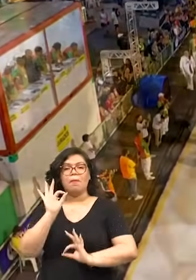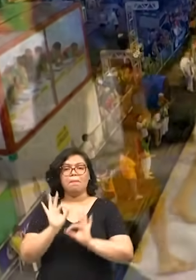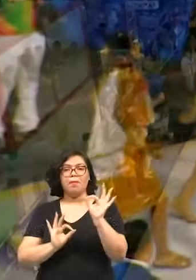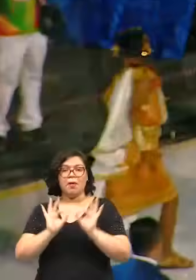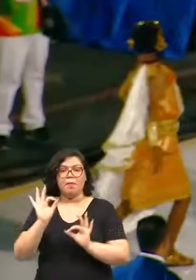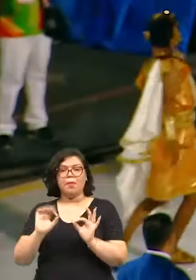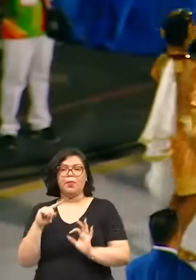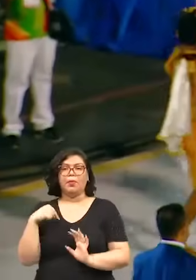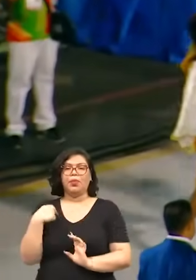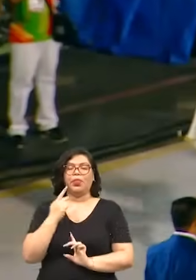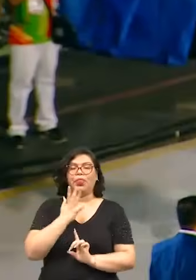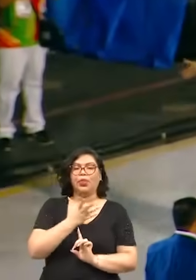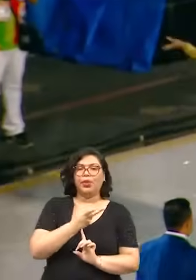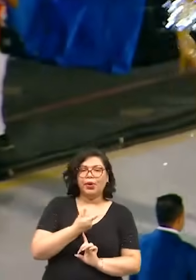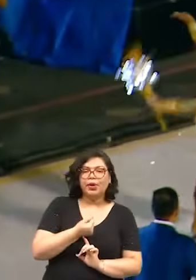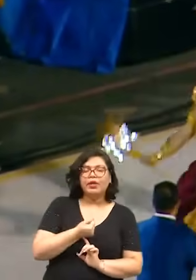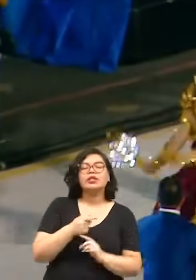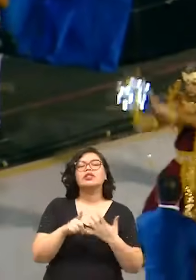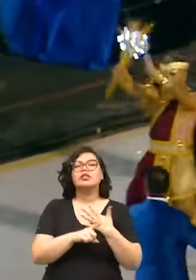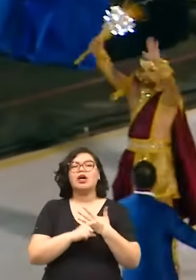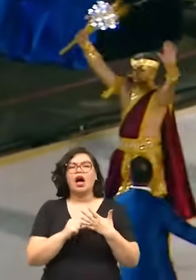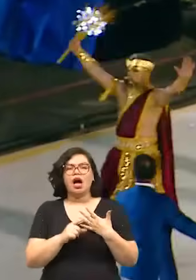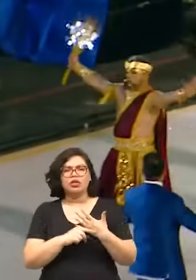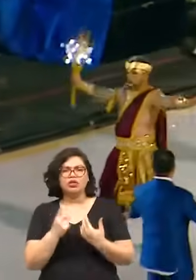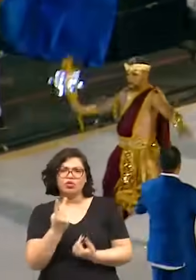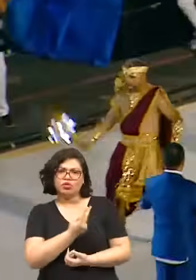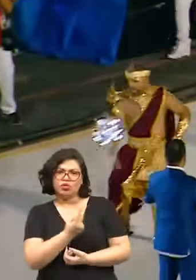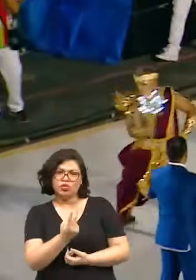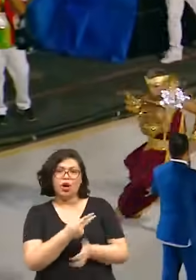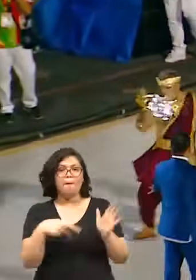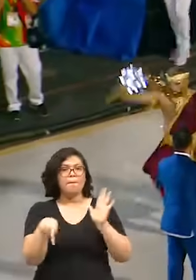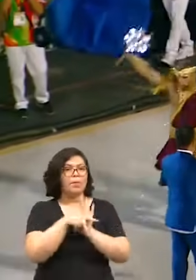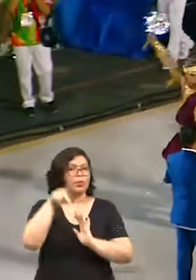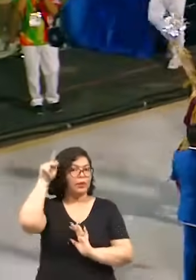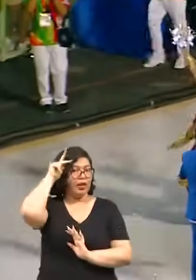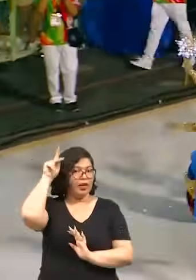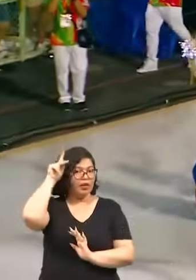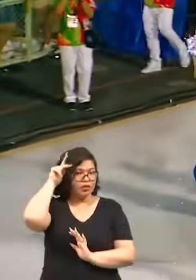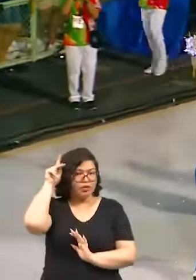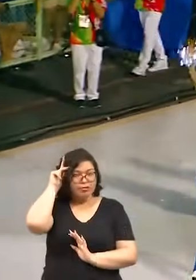nossos artistas, inclusive que são um casal de Parintins,